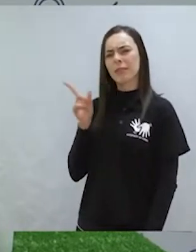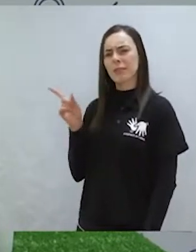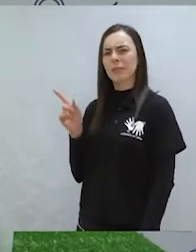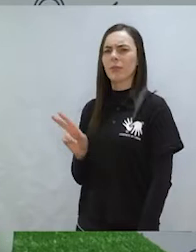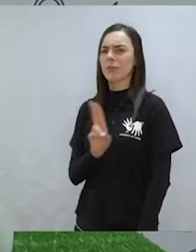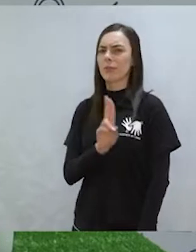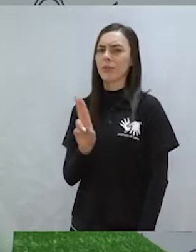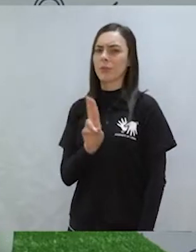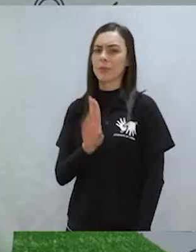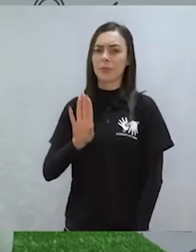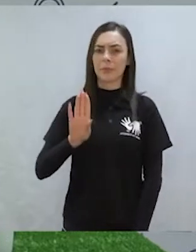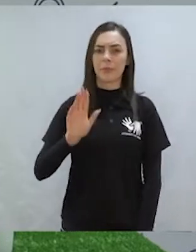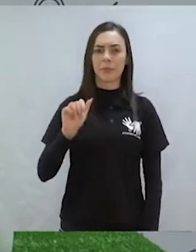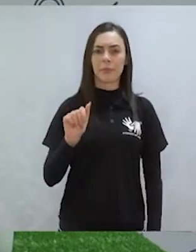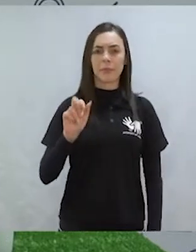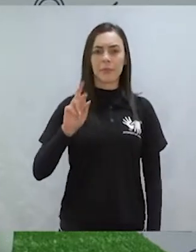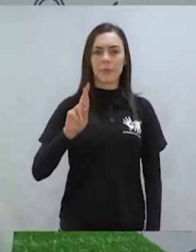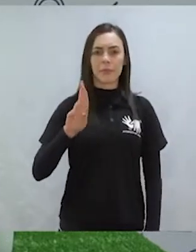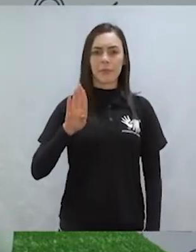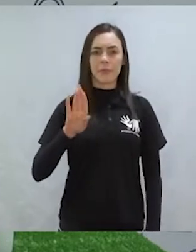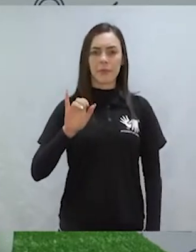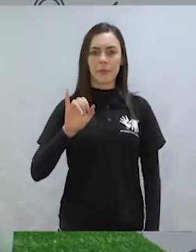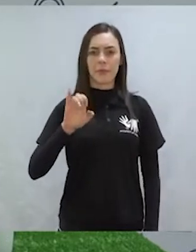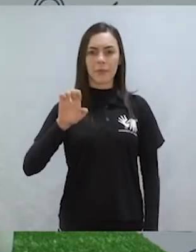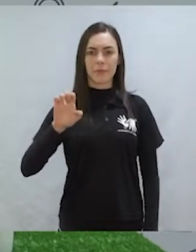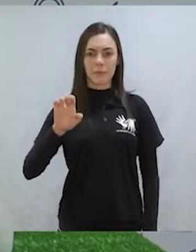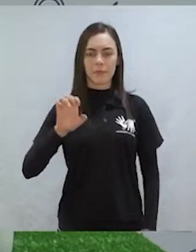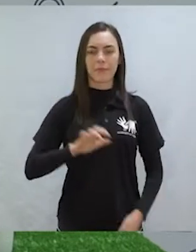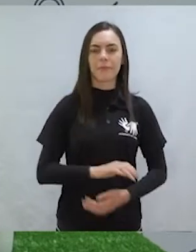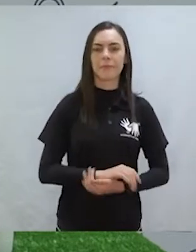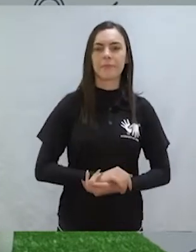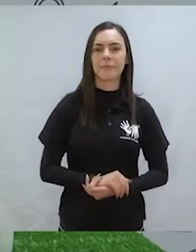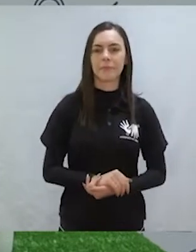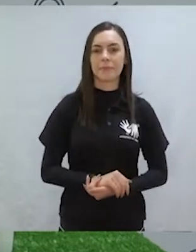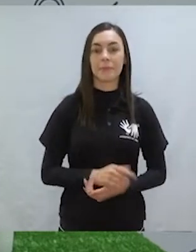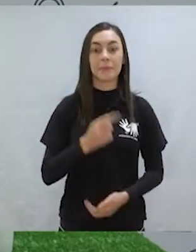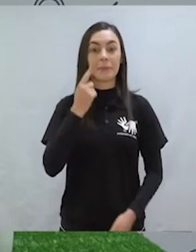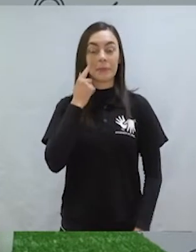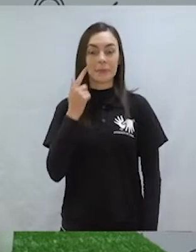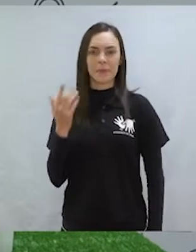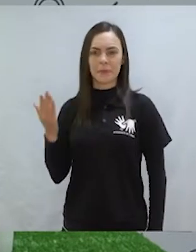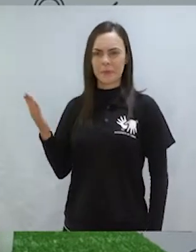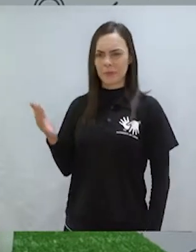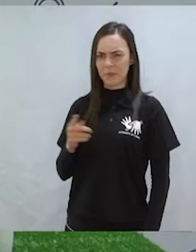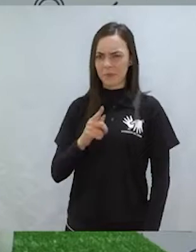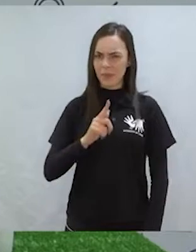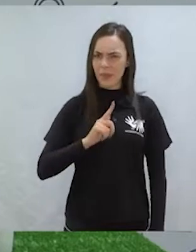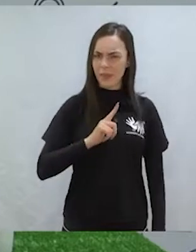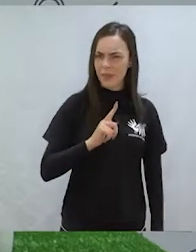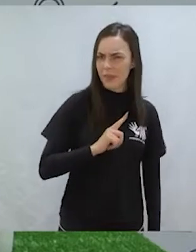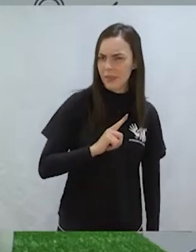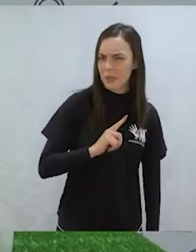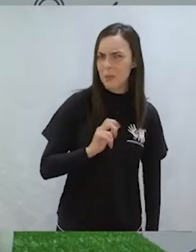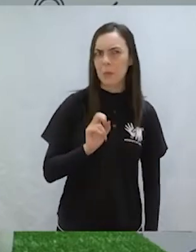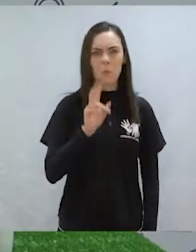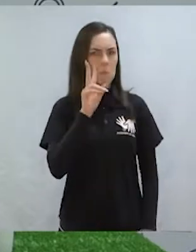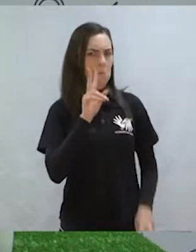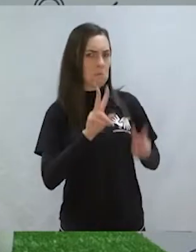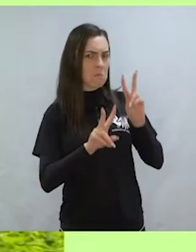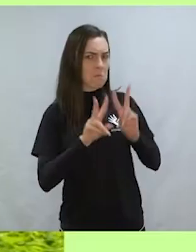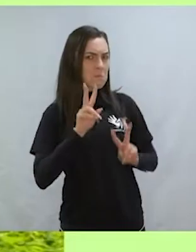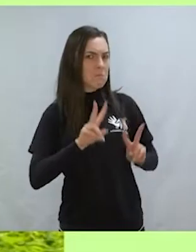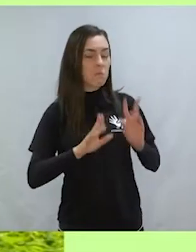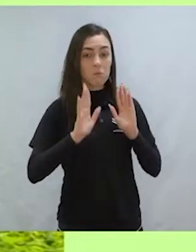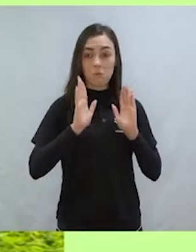É uma Barbie. Olha lá, uma Barbie. Você tem uma Barbie? Você já viu